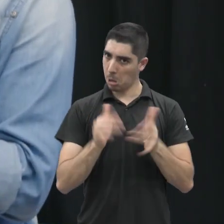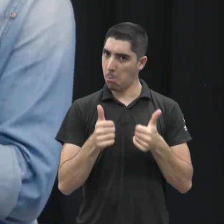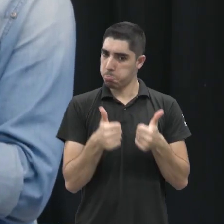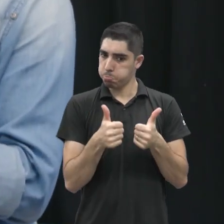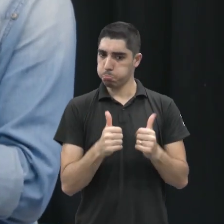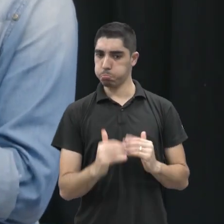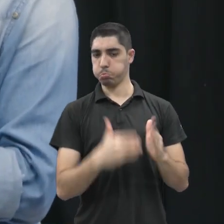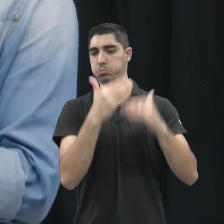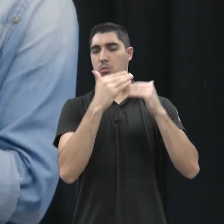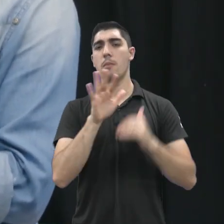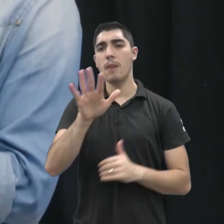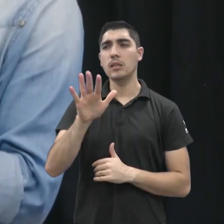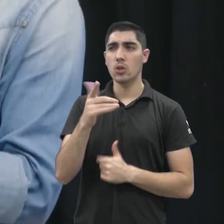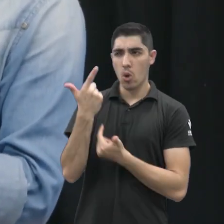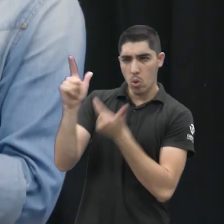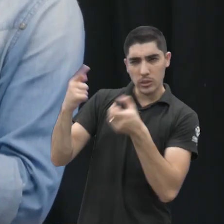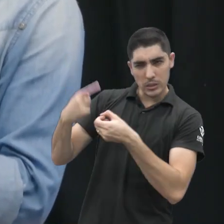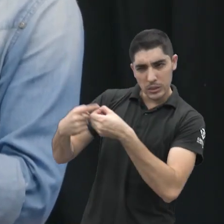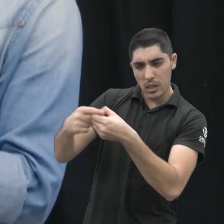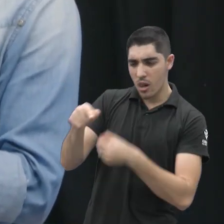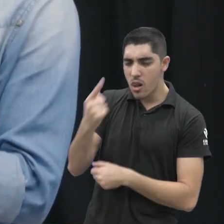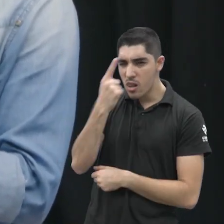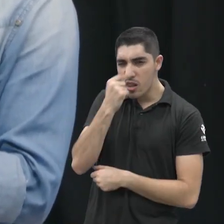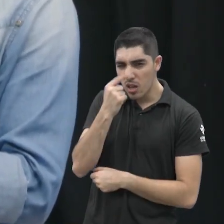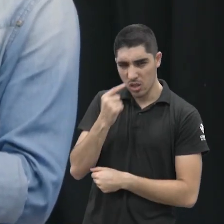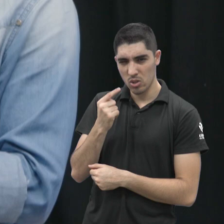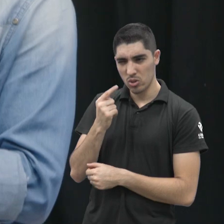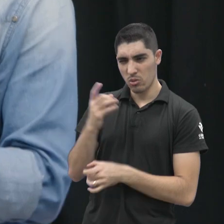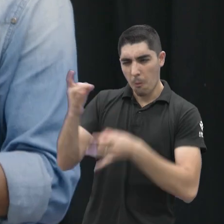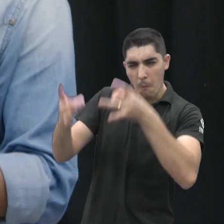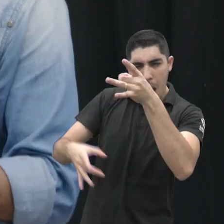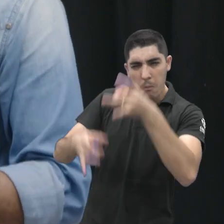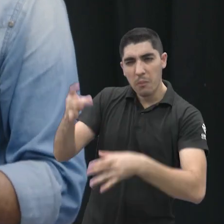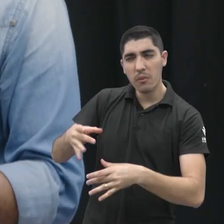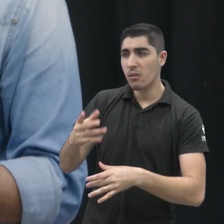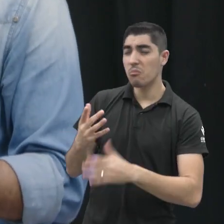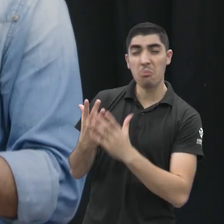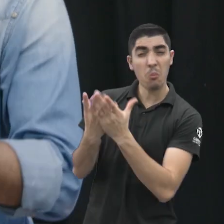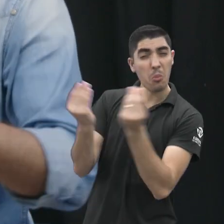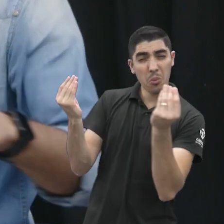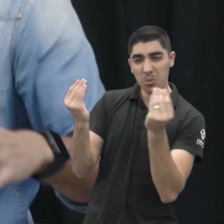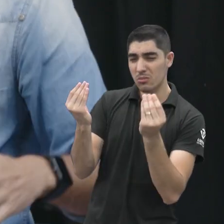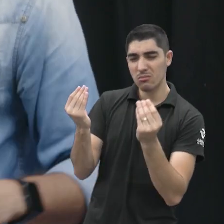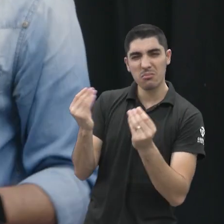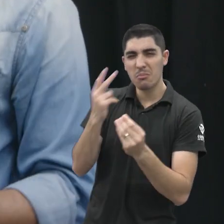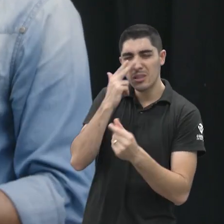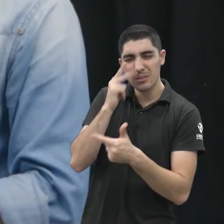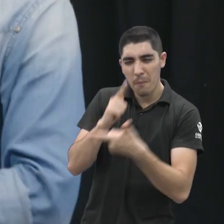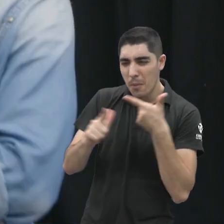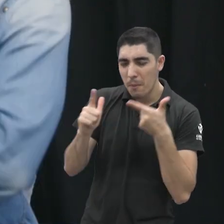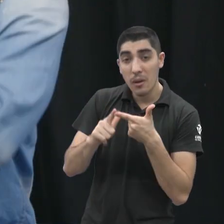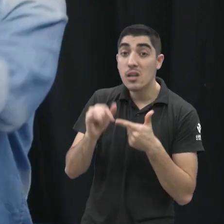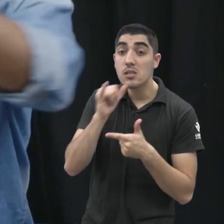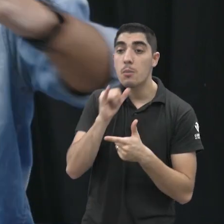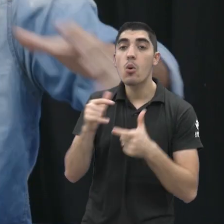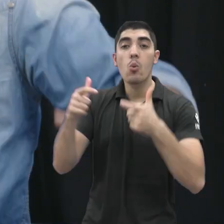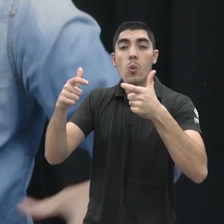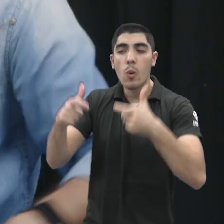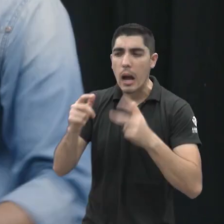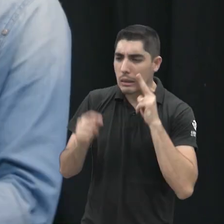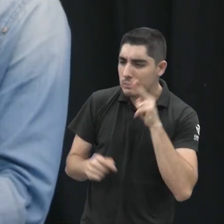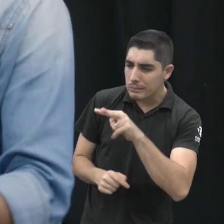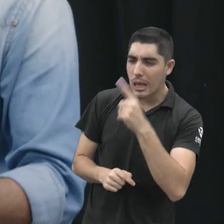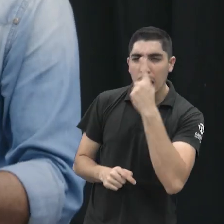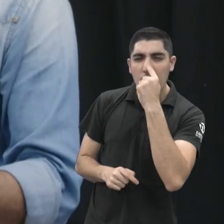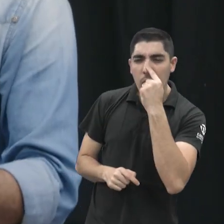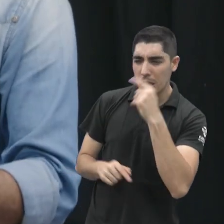a coleta de lixo e o gerenciamento desse lixo é um problema gigante, né? Regiões que se acumulam